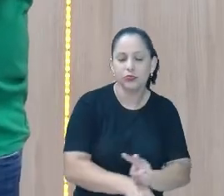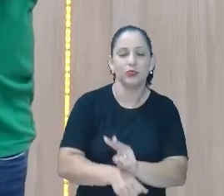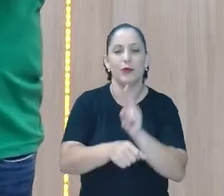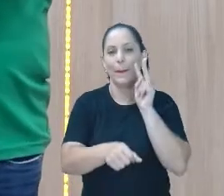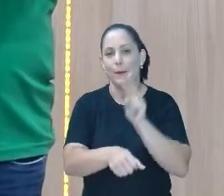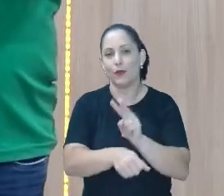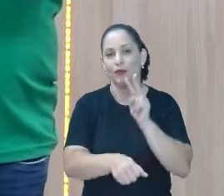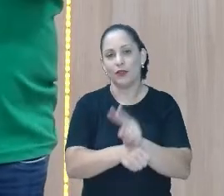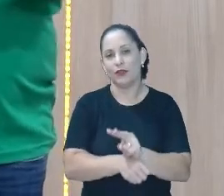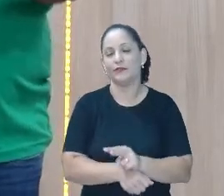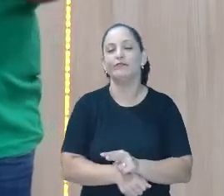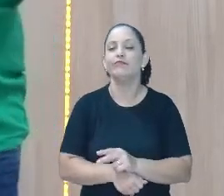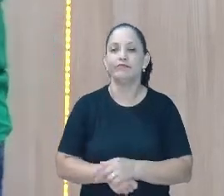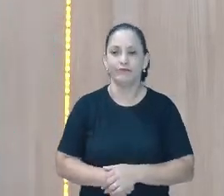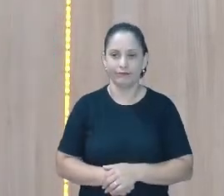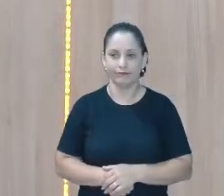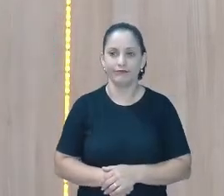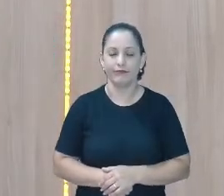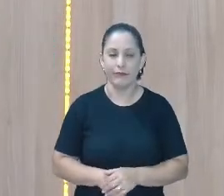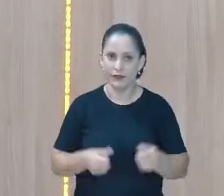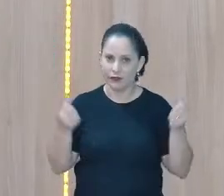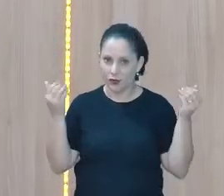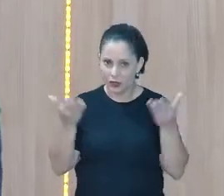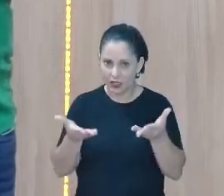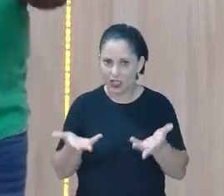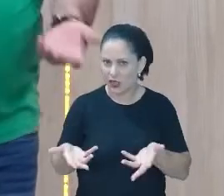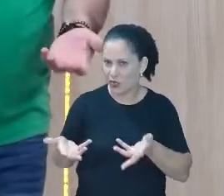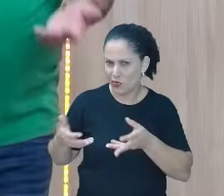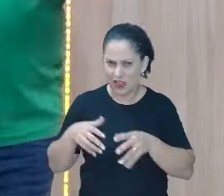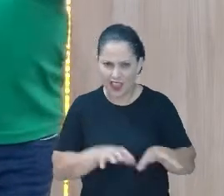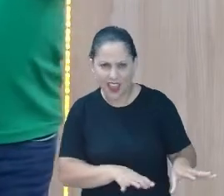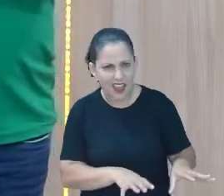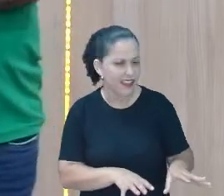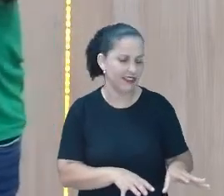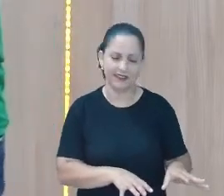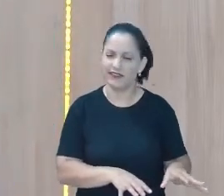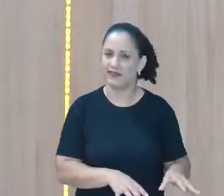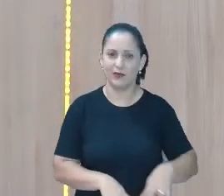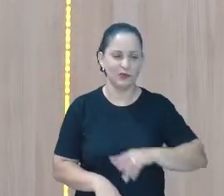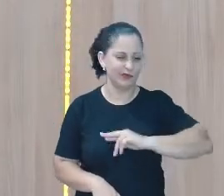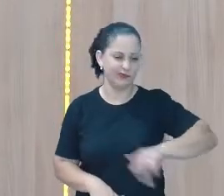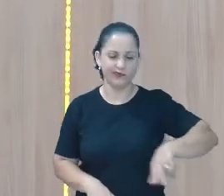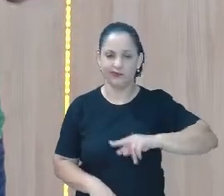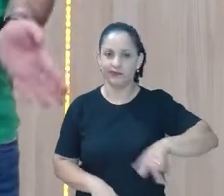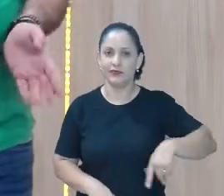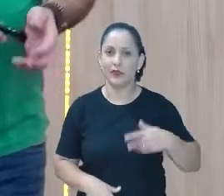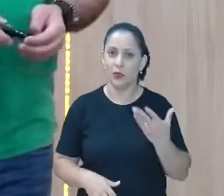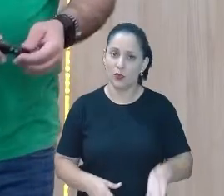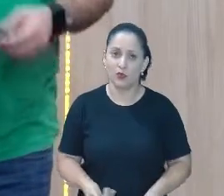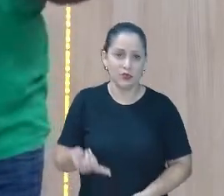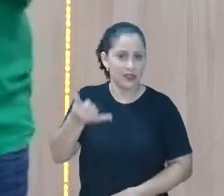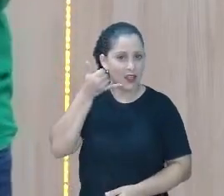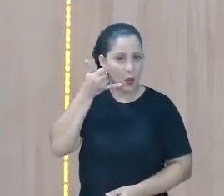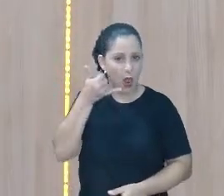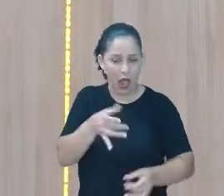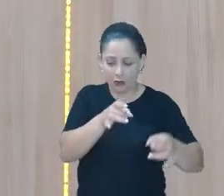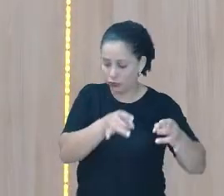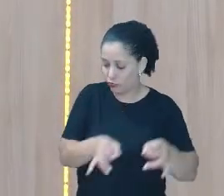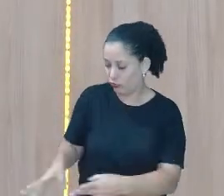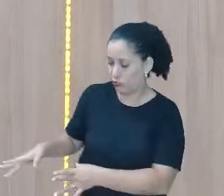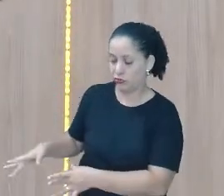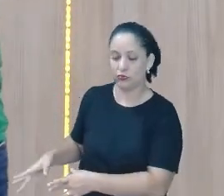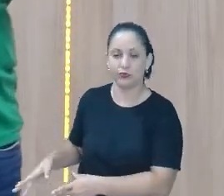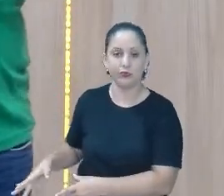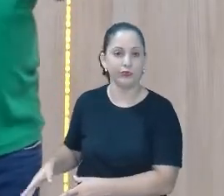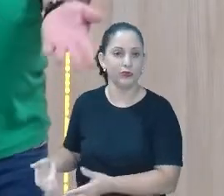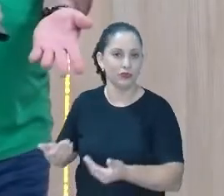monitorar você ali. Então, se você não quer ser rastreado, não quer ser monitorado, pega o aparelho celular, joga fora,